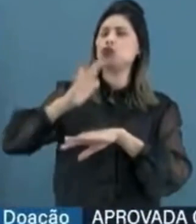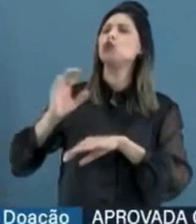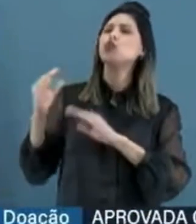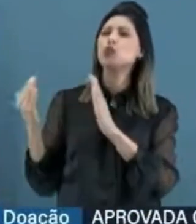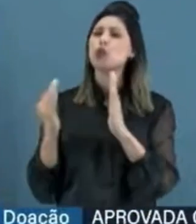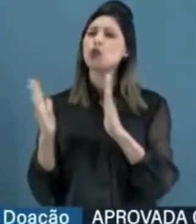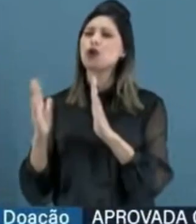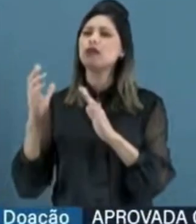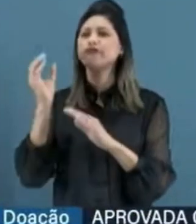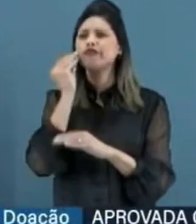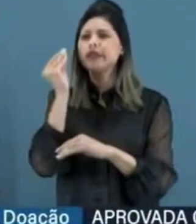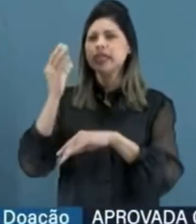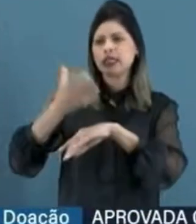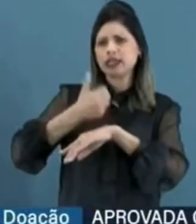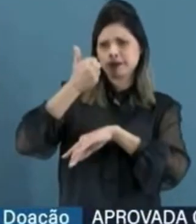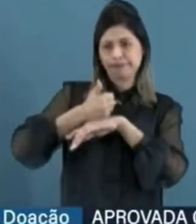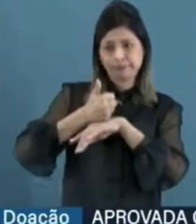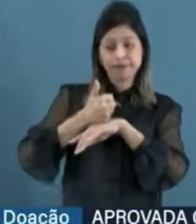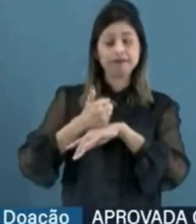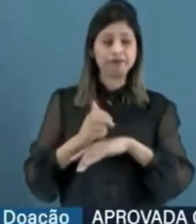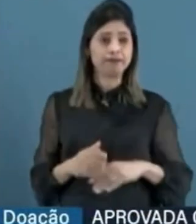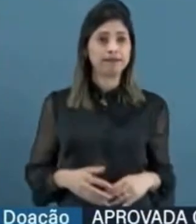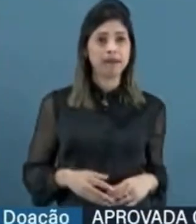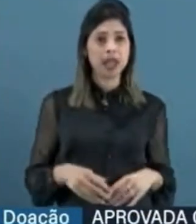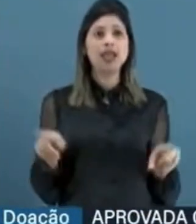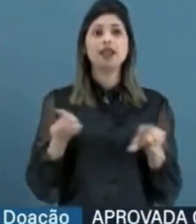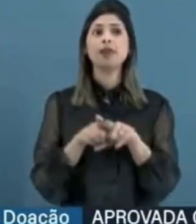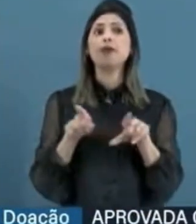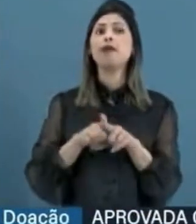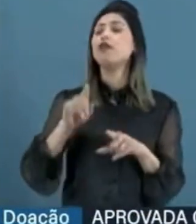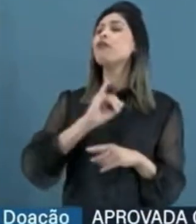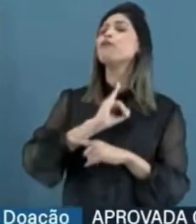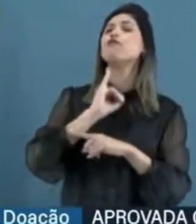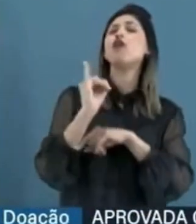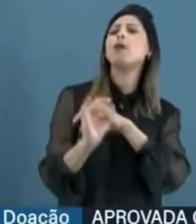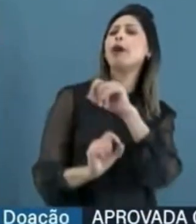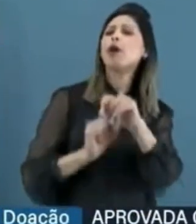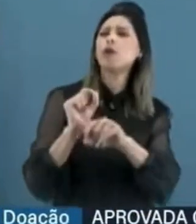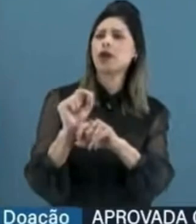dizer também que esses bolsonaristas,